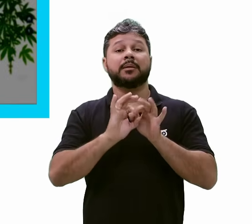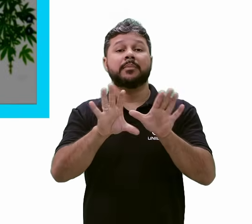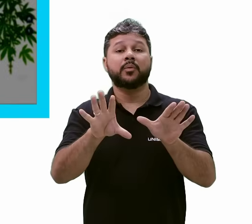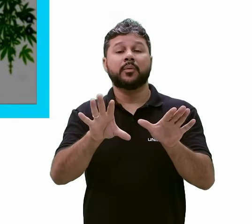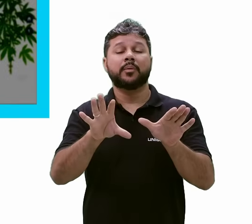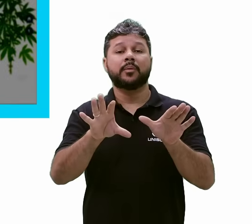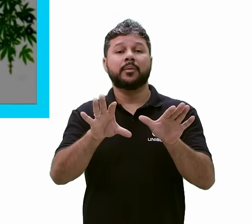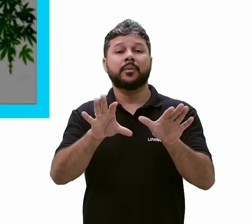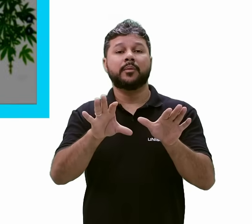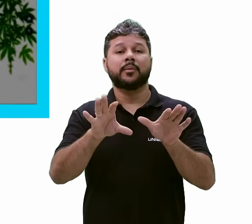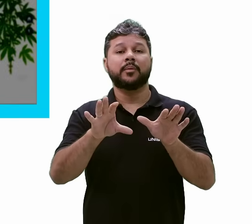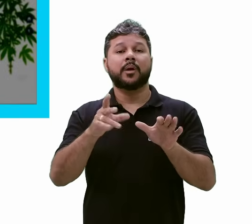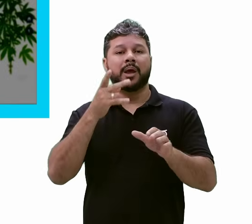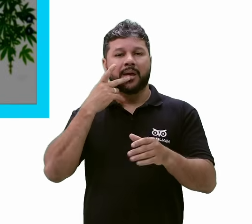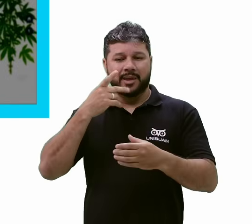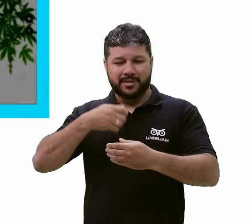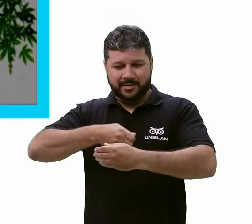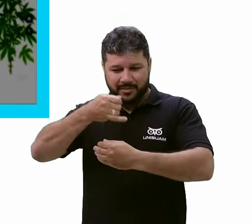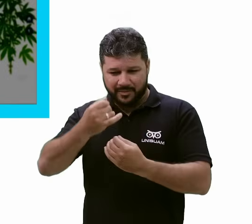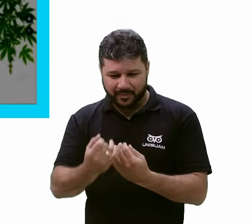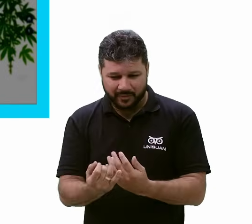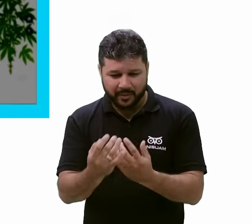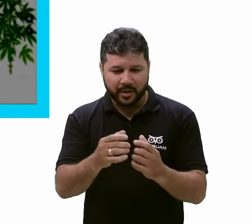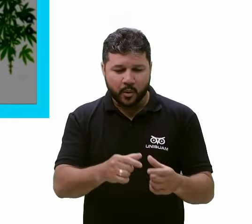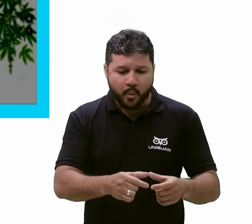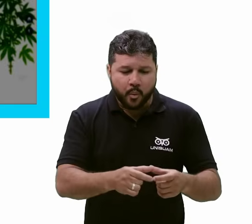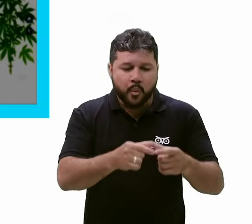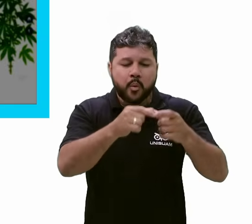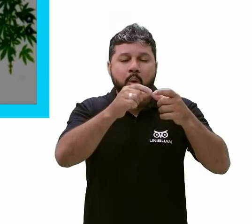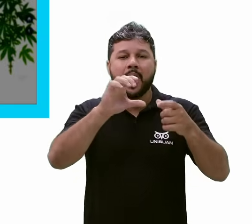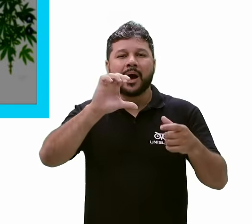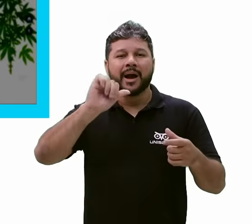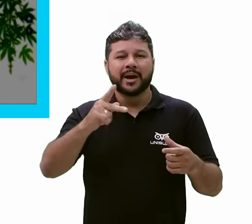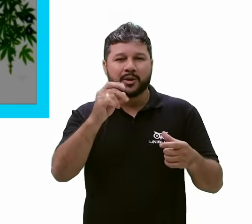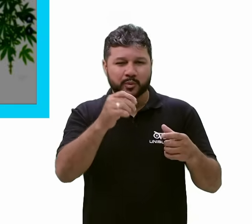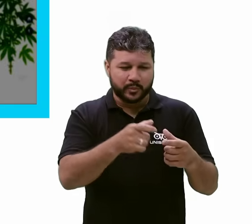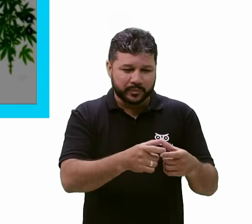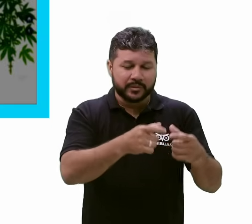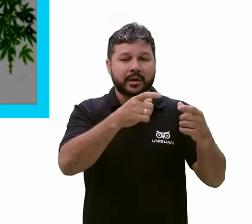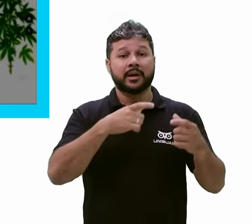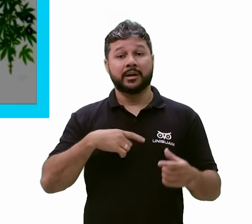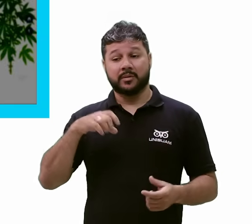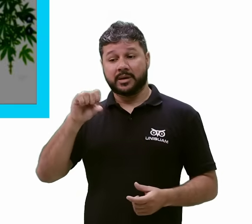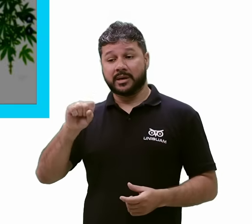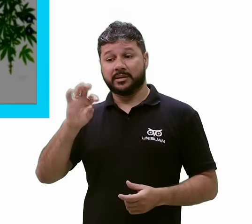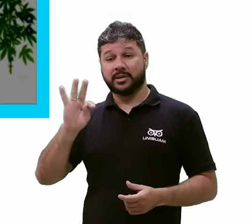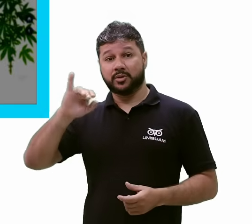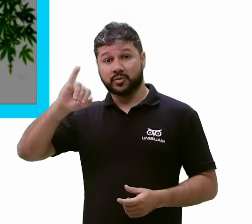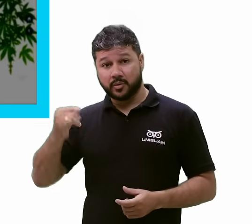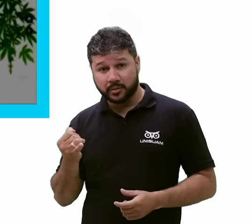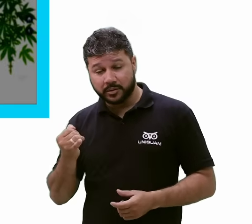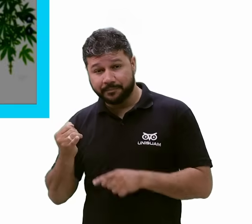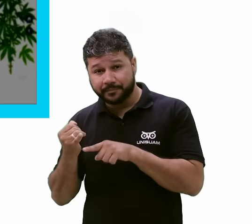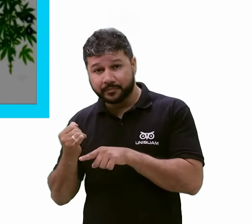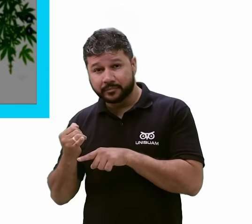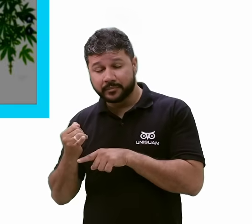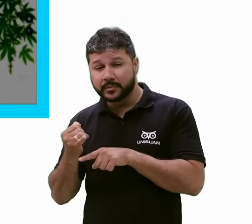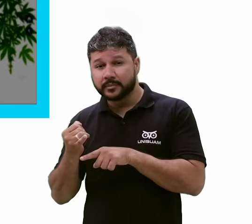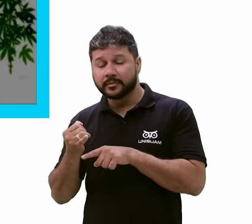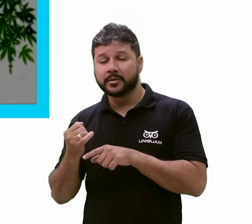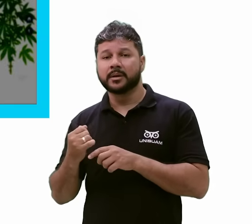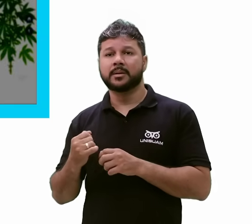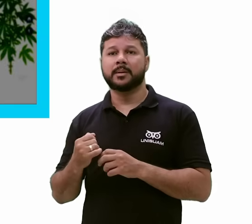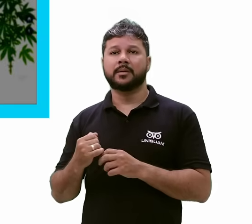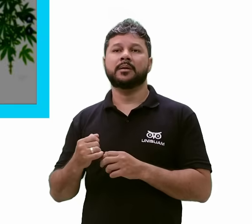a liberação para o plantio de cânhamo especificamente. Então, a gente tem o STJ, né,